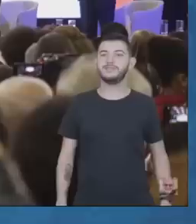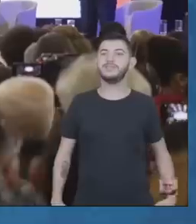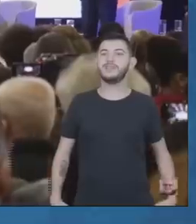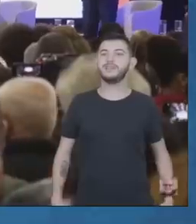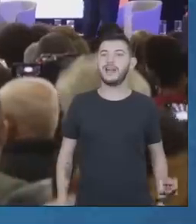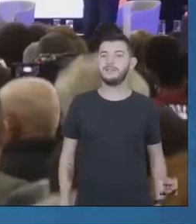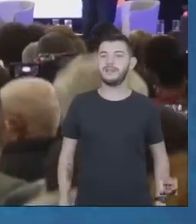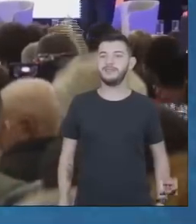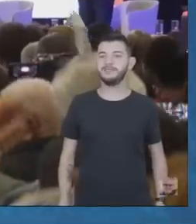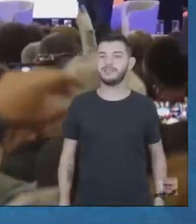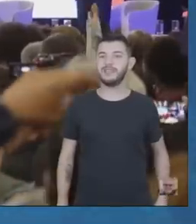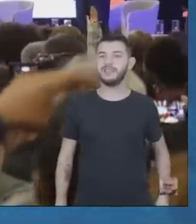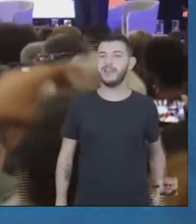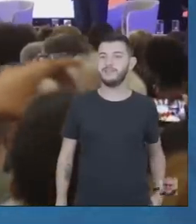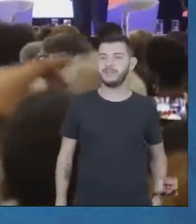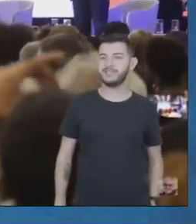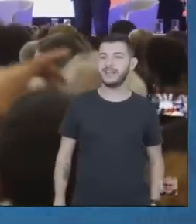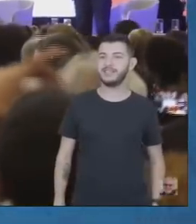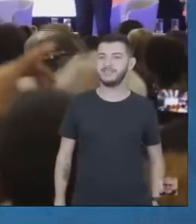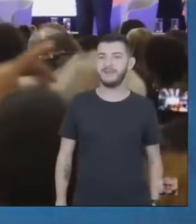Bom dia, gente.